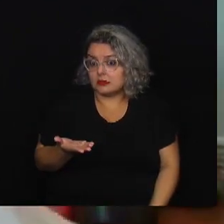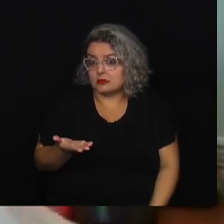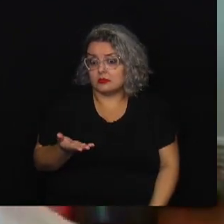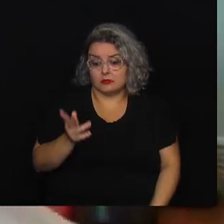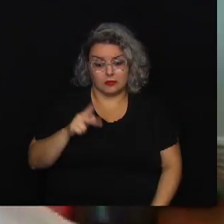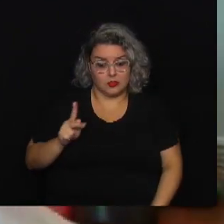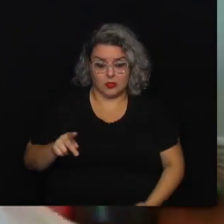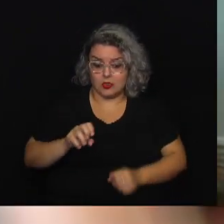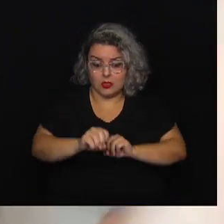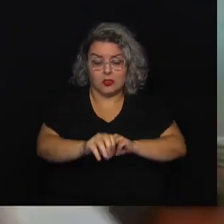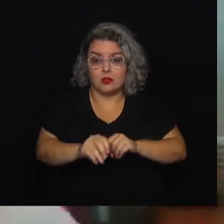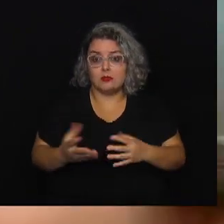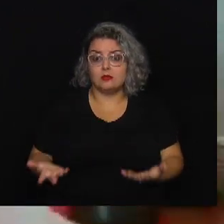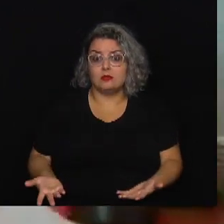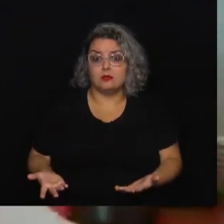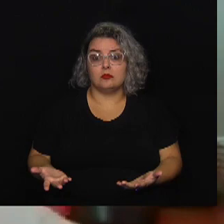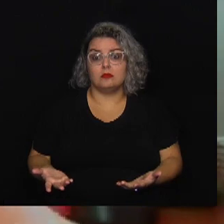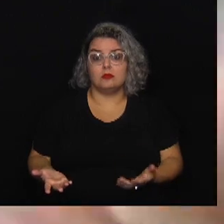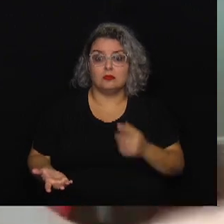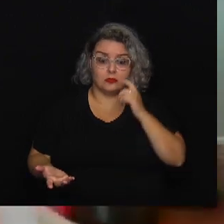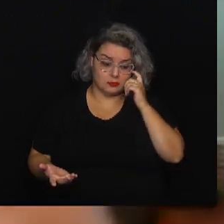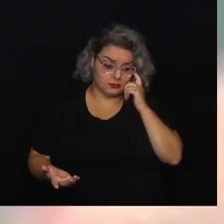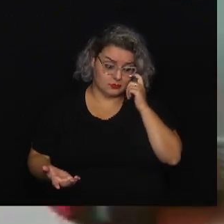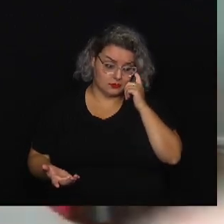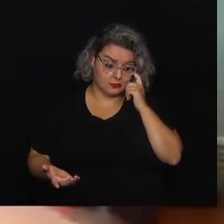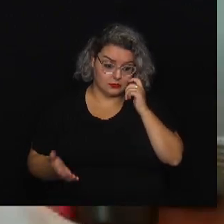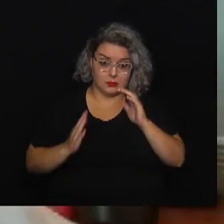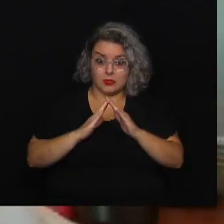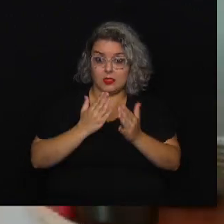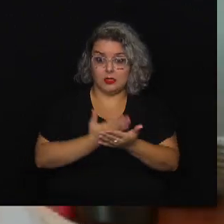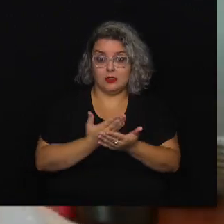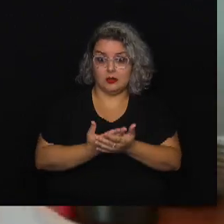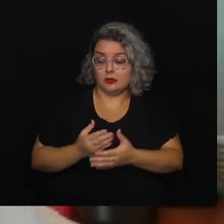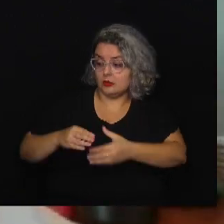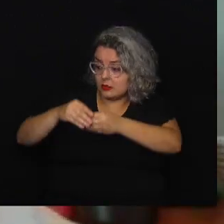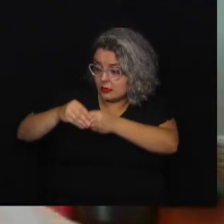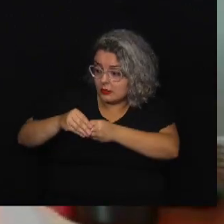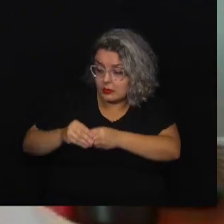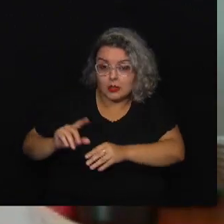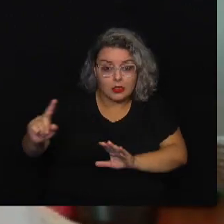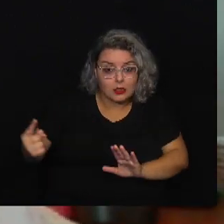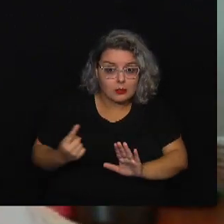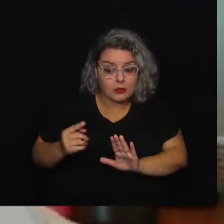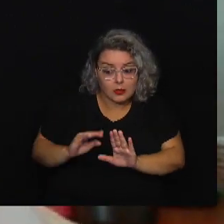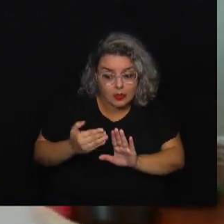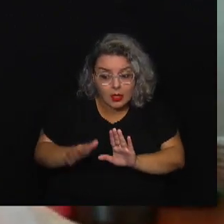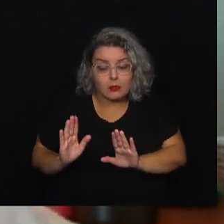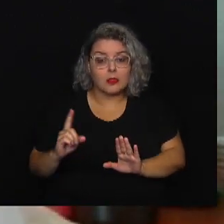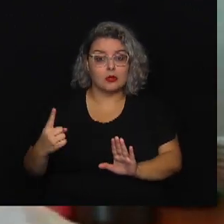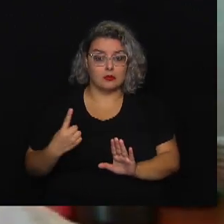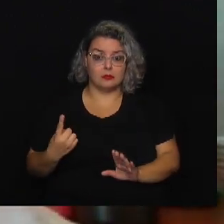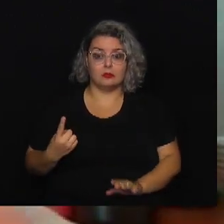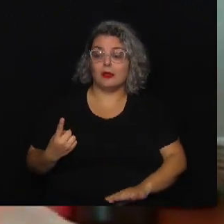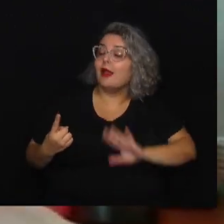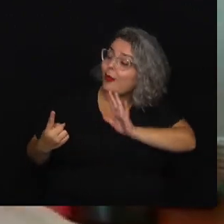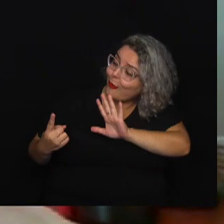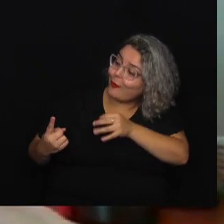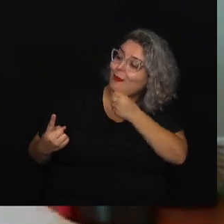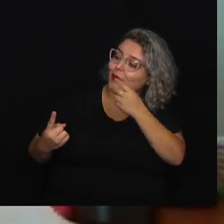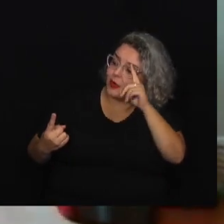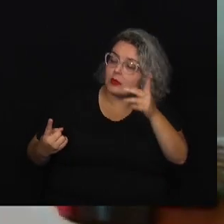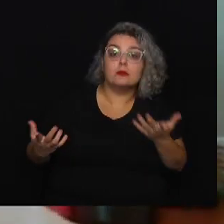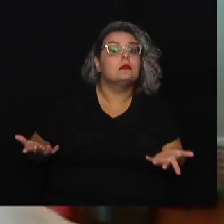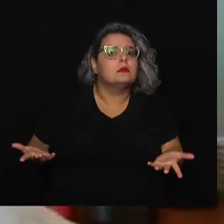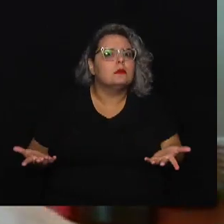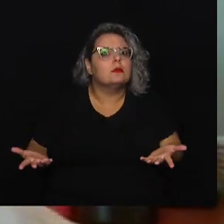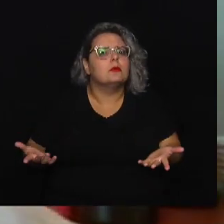professor, educador, passa pelo portão e não cumprimenta a pessoa que abriu a porta. Se você não está nem aí para quem vai limpar